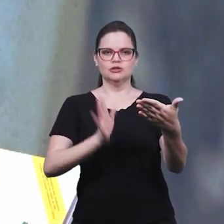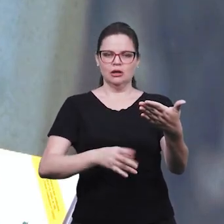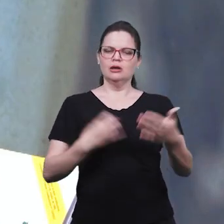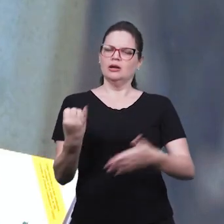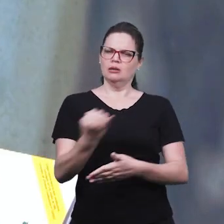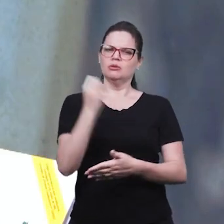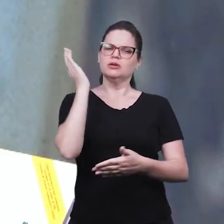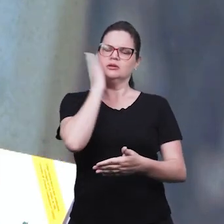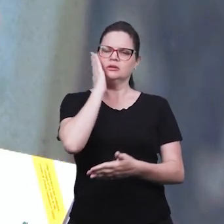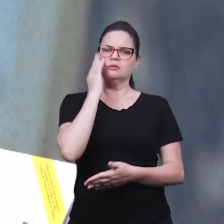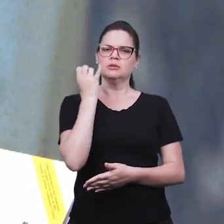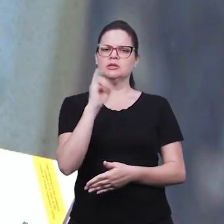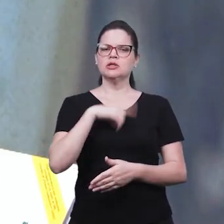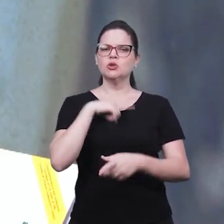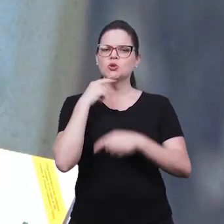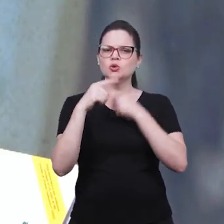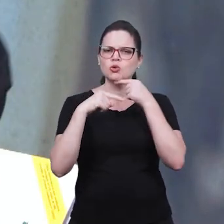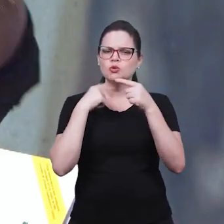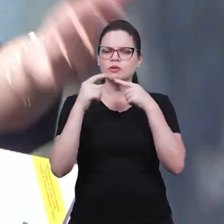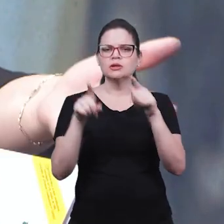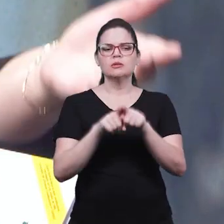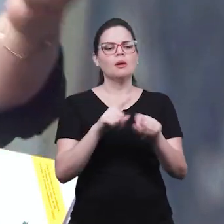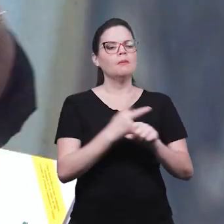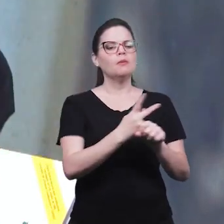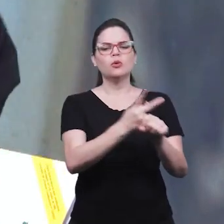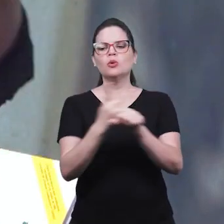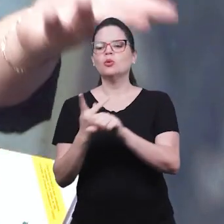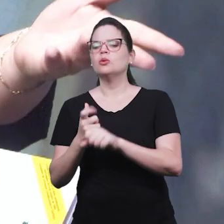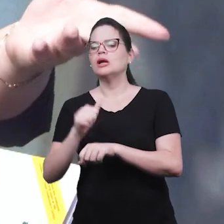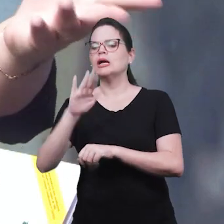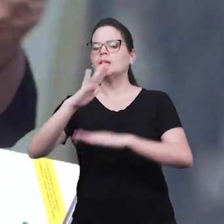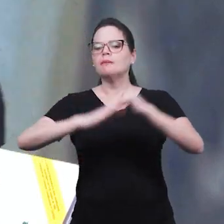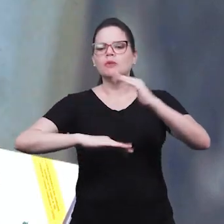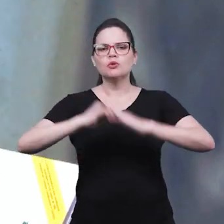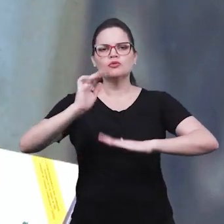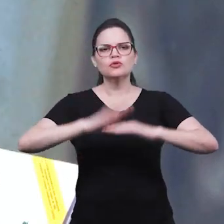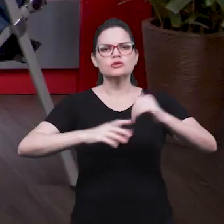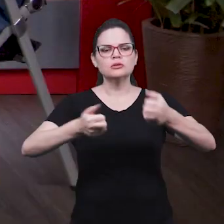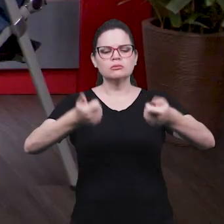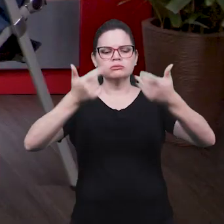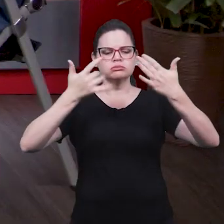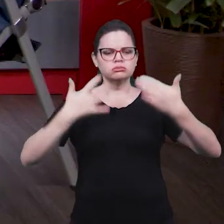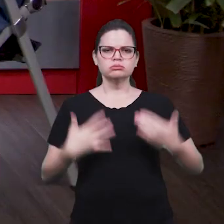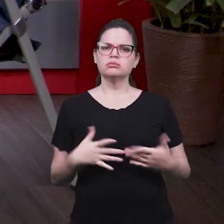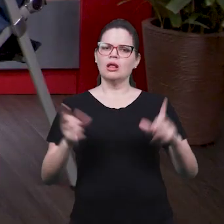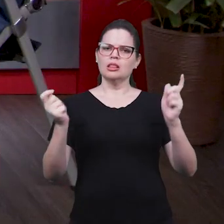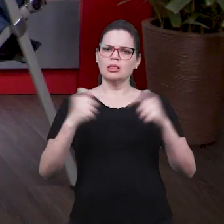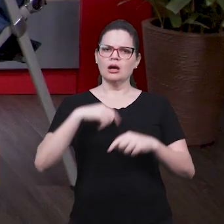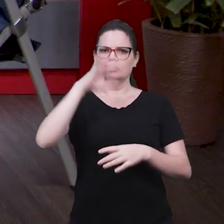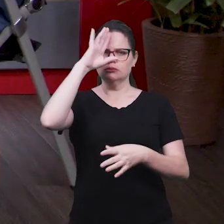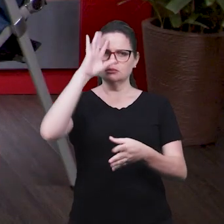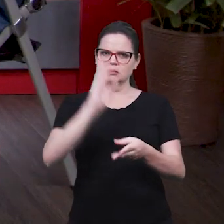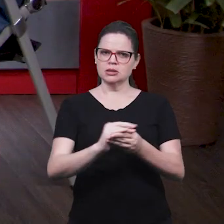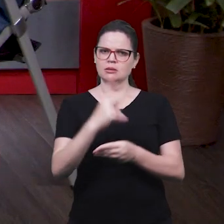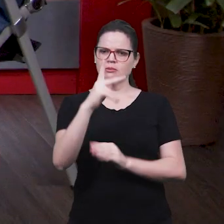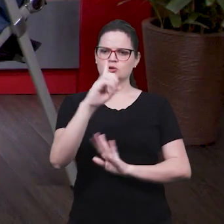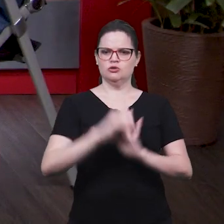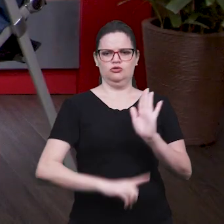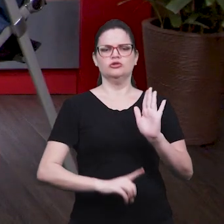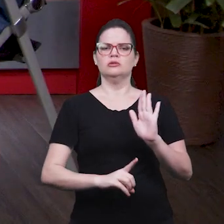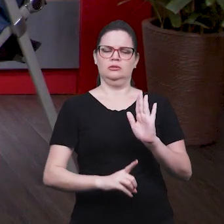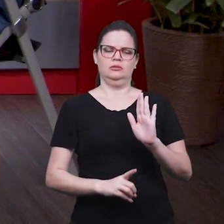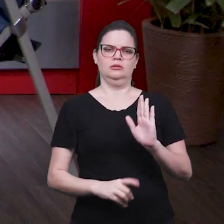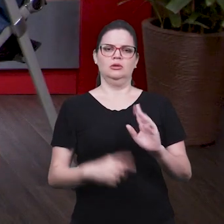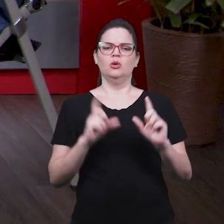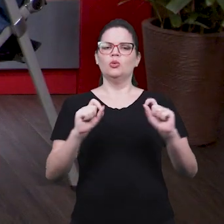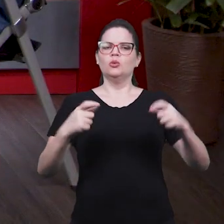procurar saber e, se tiver dúvida também, procurar com quem possa, né, sempre um profissional, falar, né? Isso aí, para poder saber dos